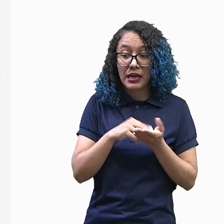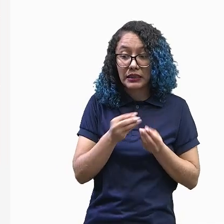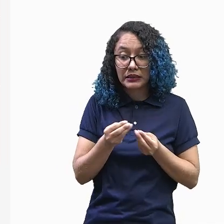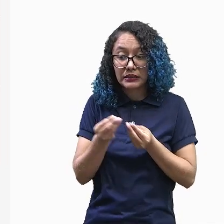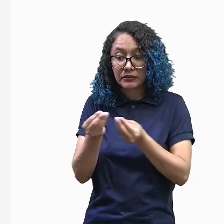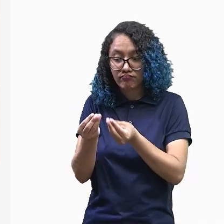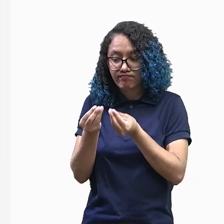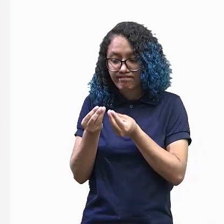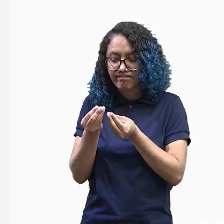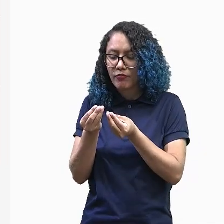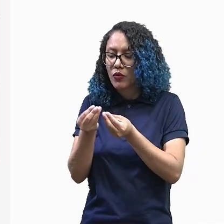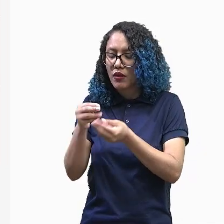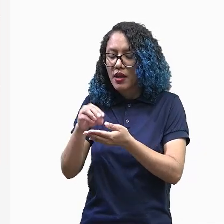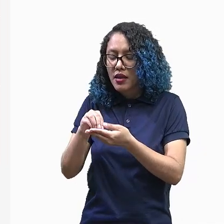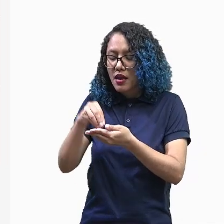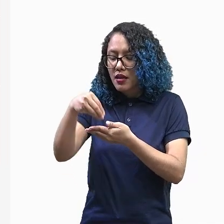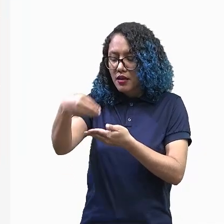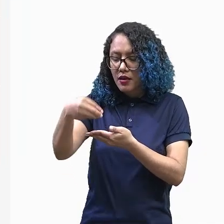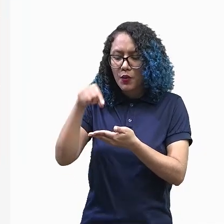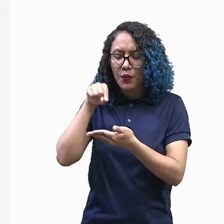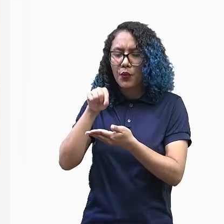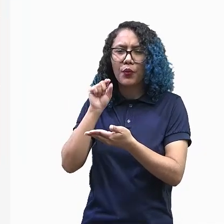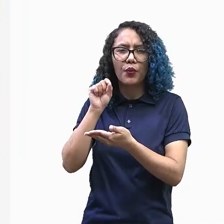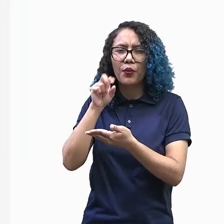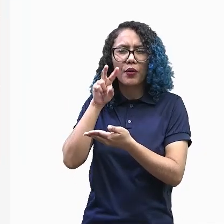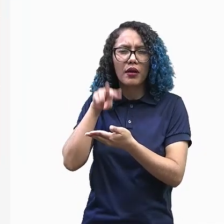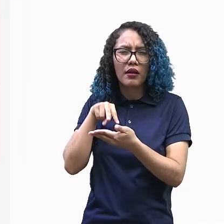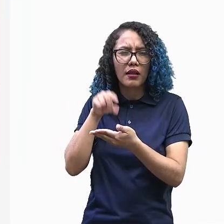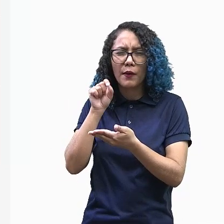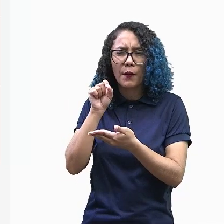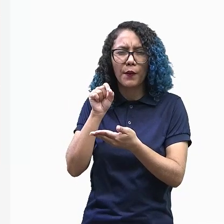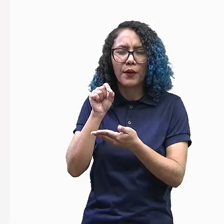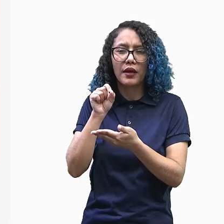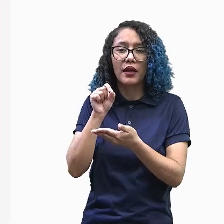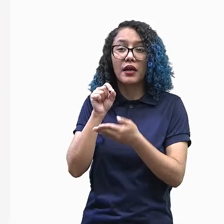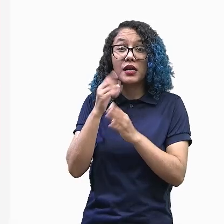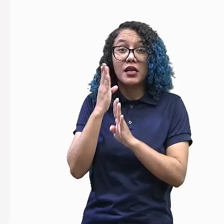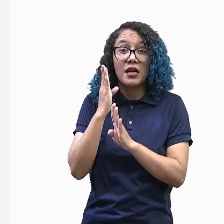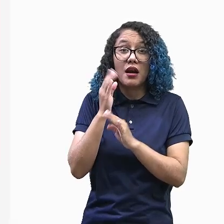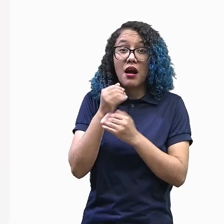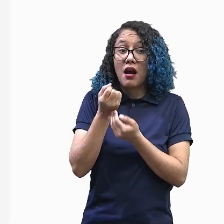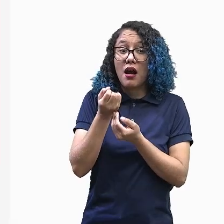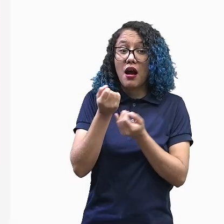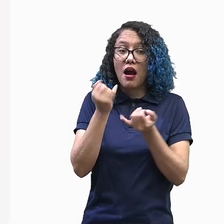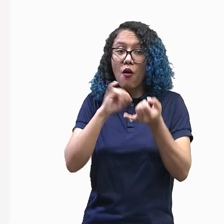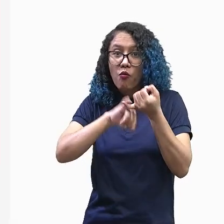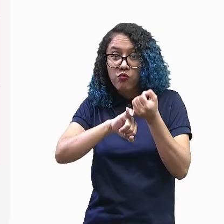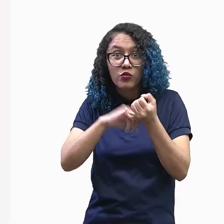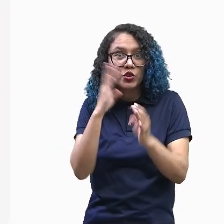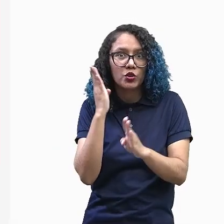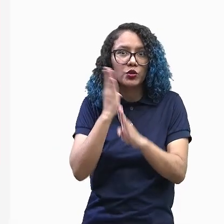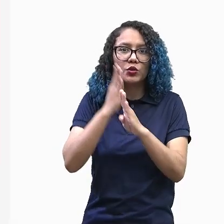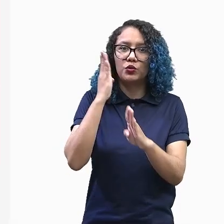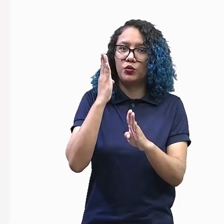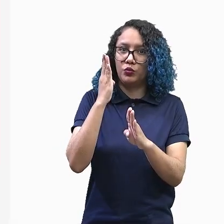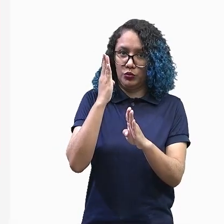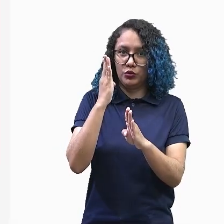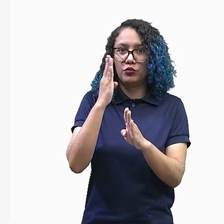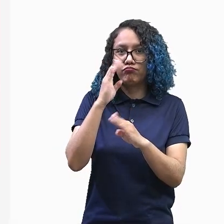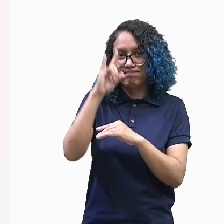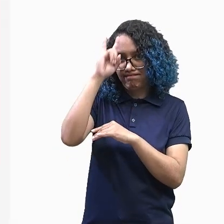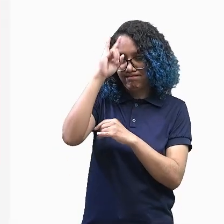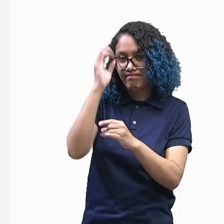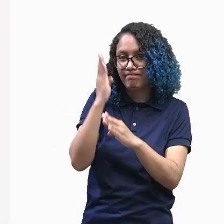que tinha sido descoberto, né, o caso dele com a Rita. Então, por causa disso é que ele